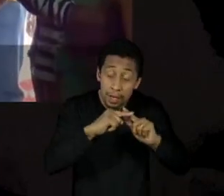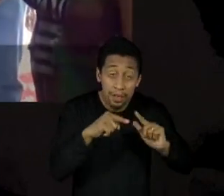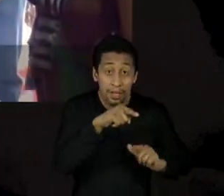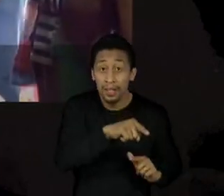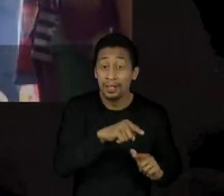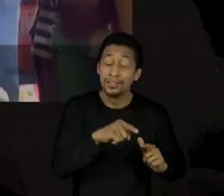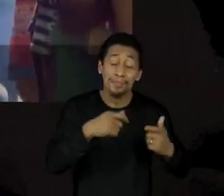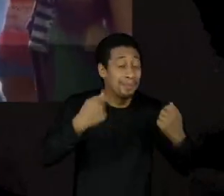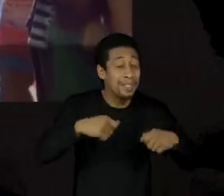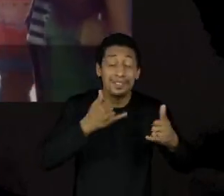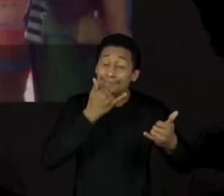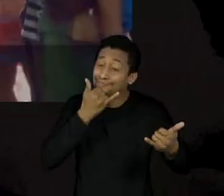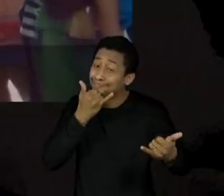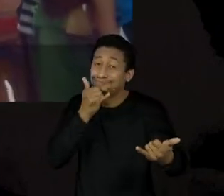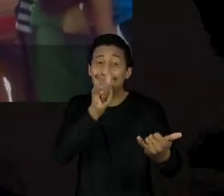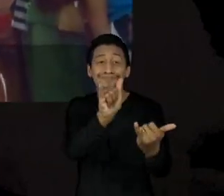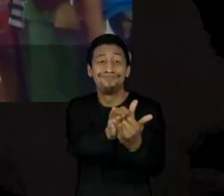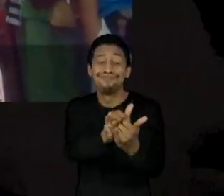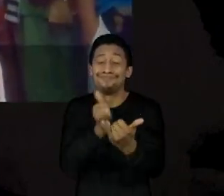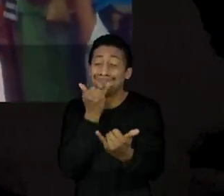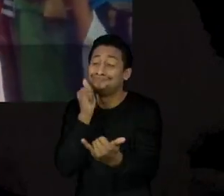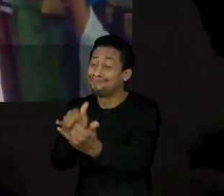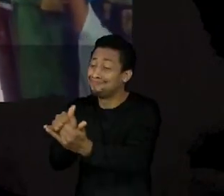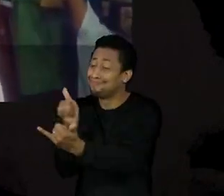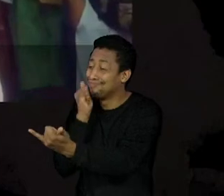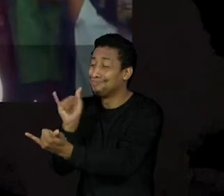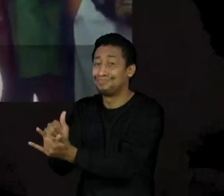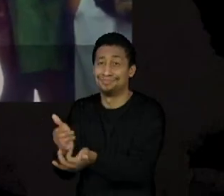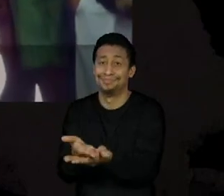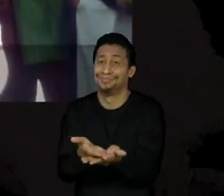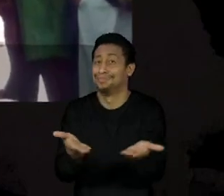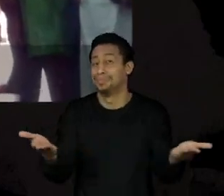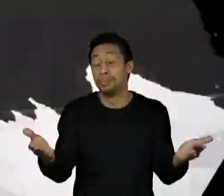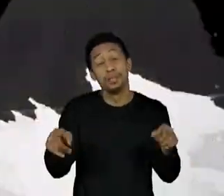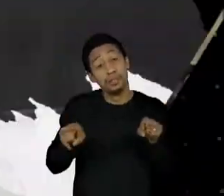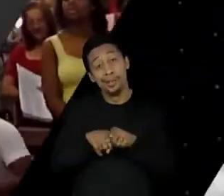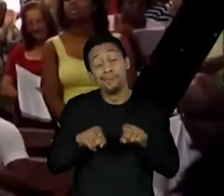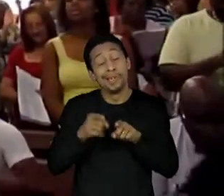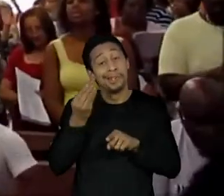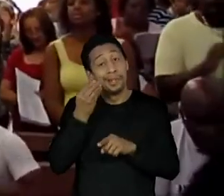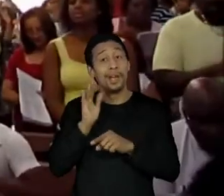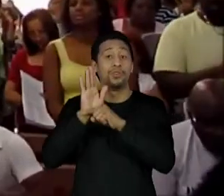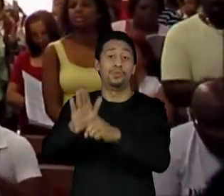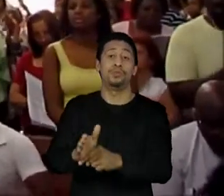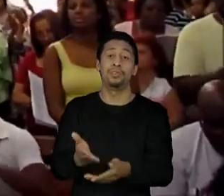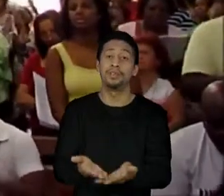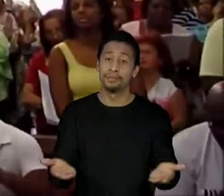pedir perdão e fazer com que haja também compensações.